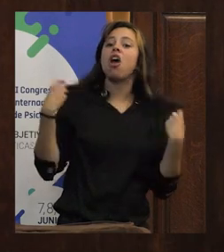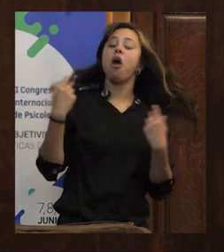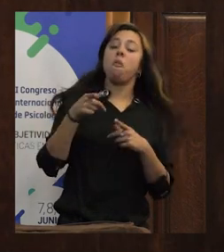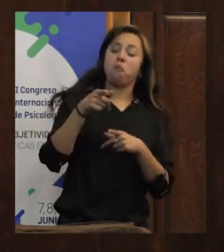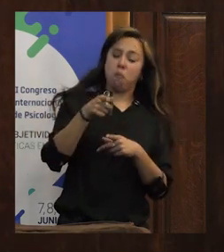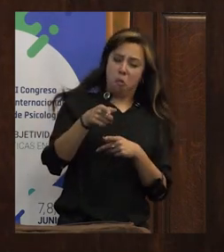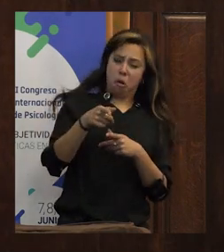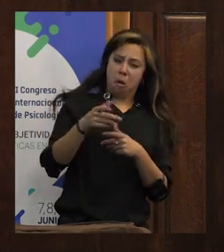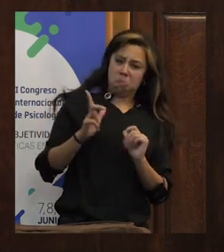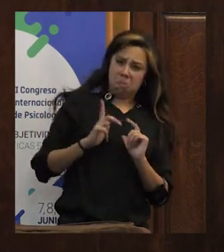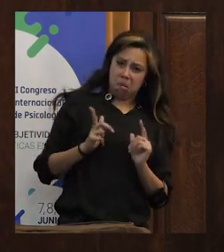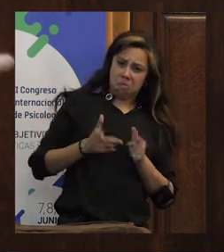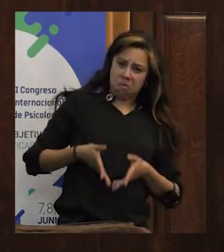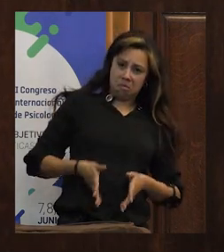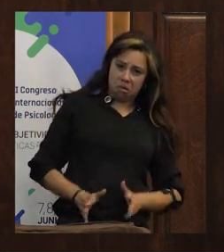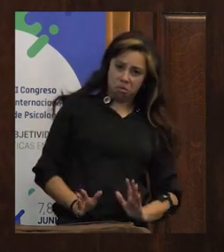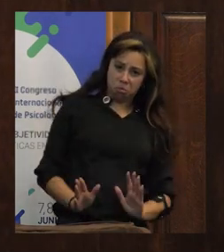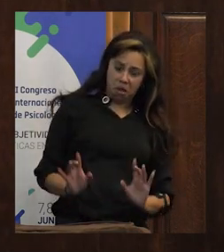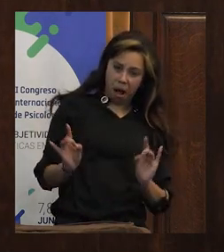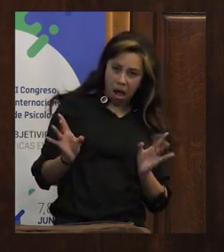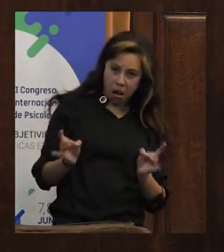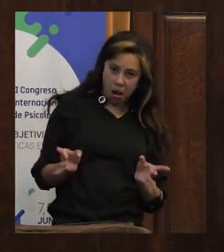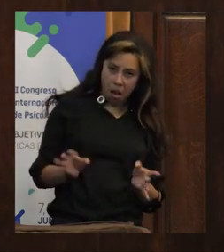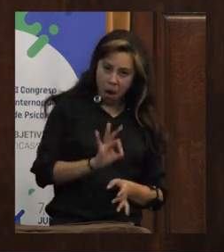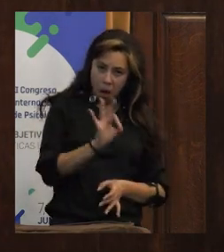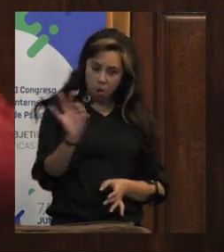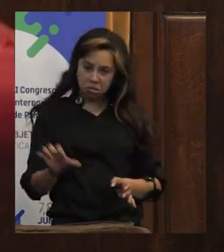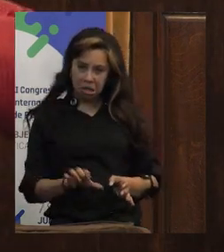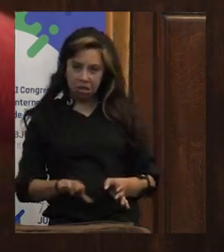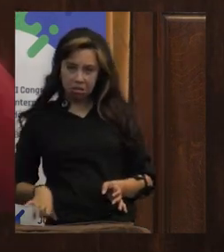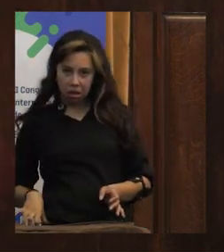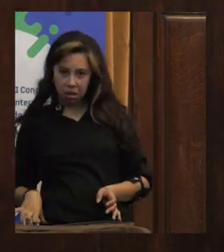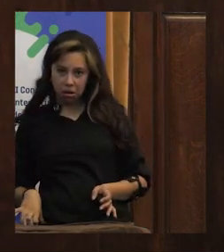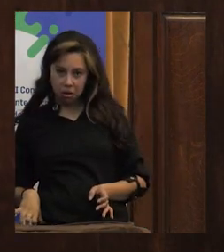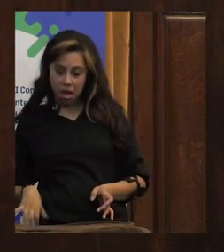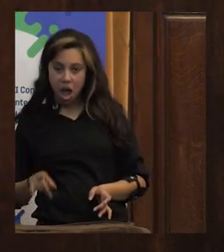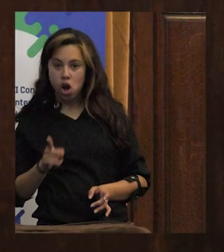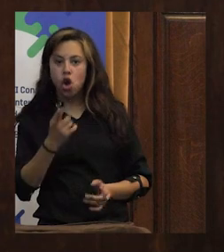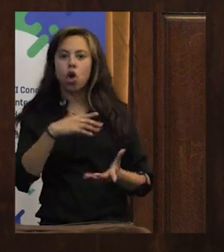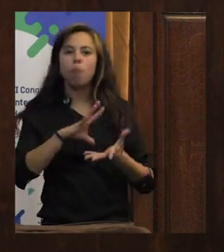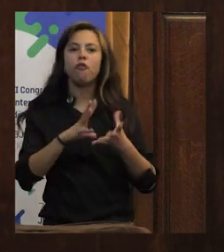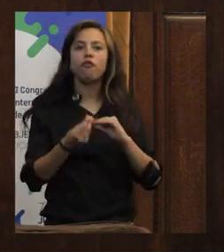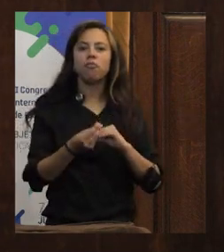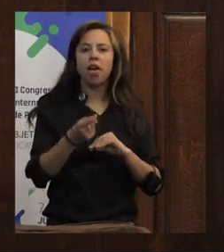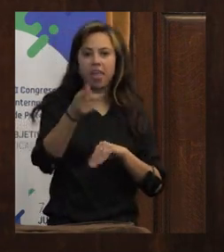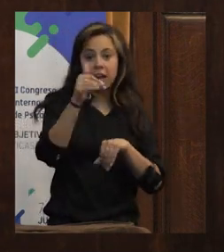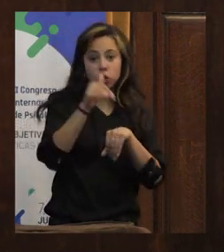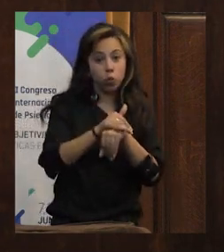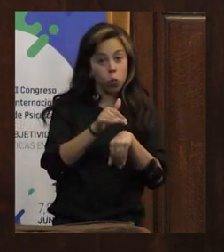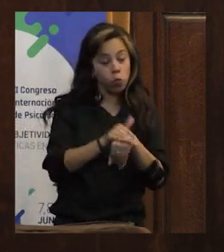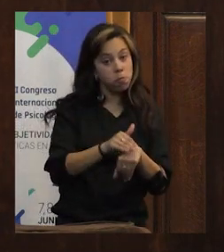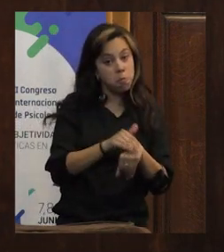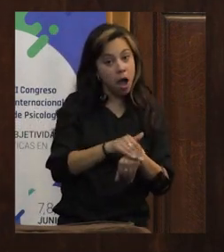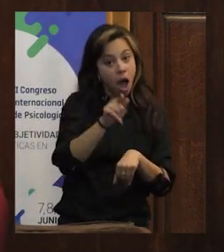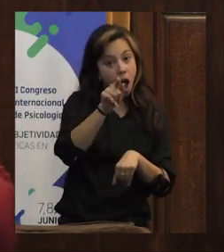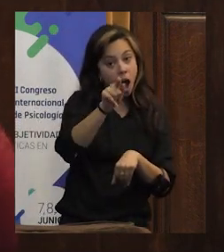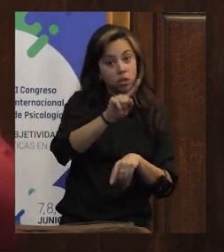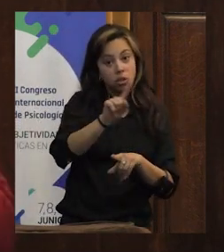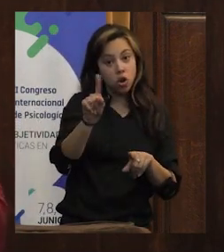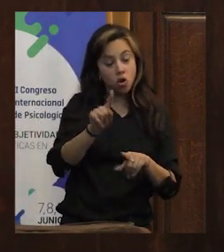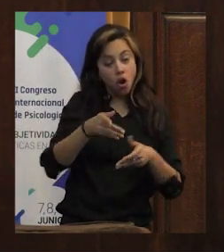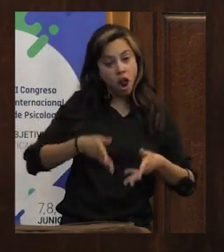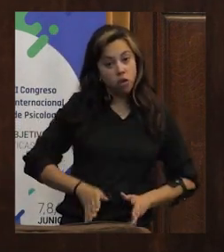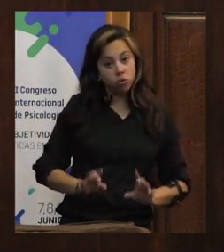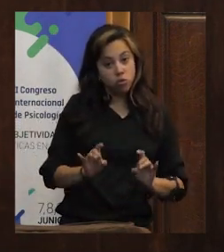Então, a opção por el parto natural está llena. Ups, dia. Me emociono com